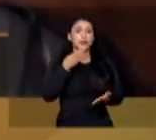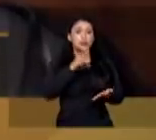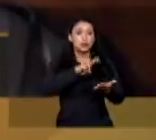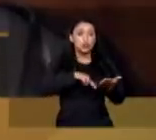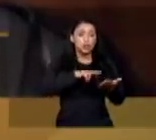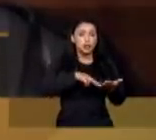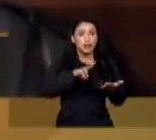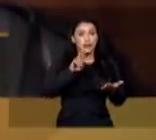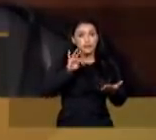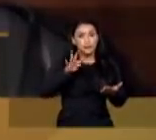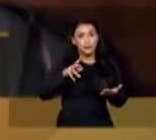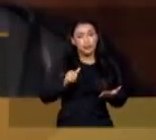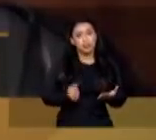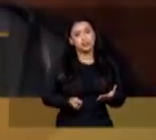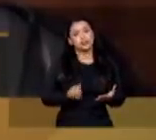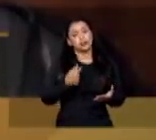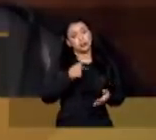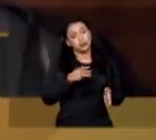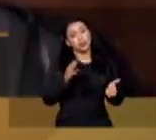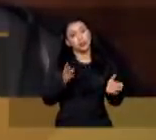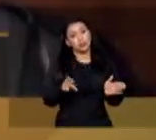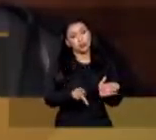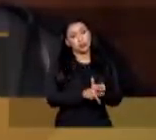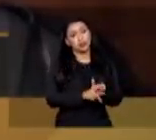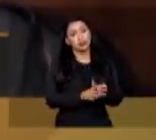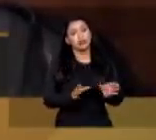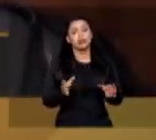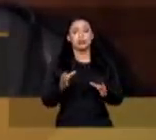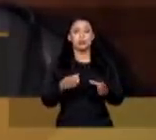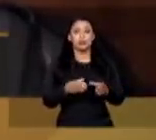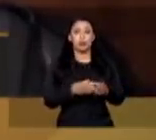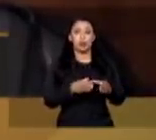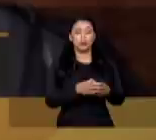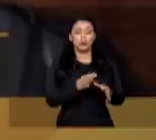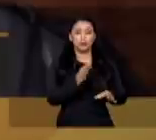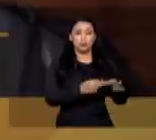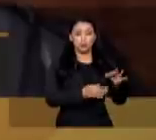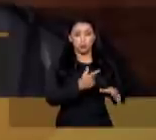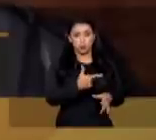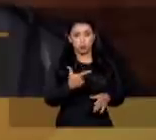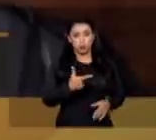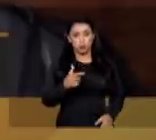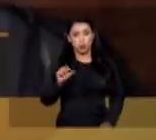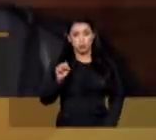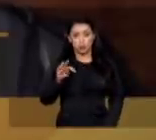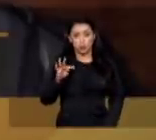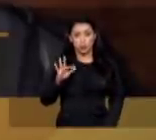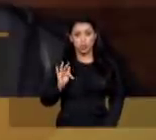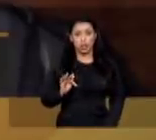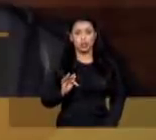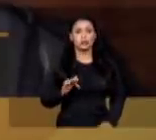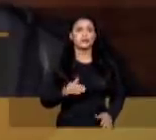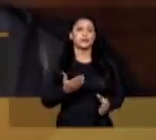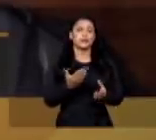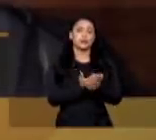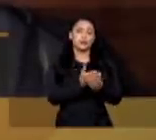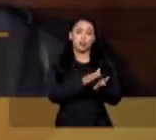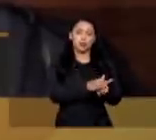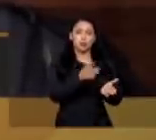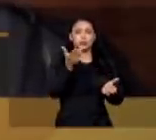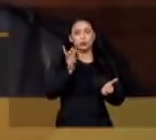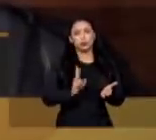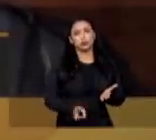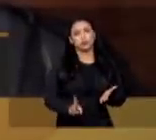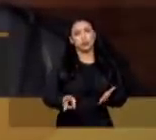na qualidade de integrante do aludido órgão colegiado. Nada obstante, tenha restituído os autos para a continuidade do